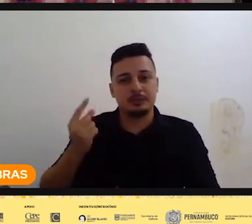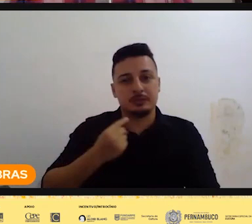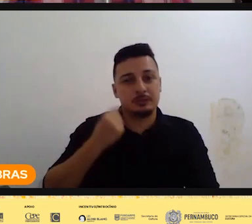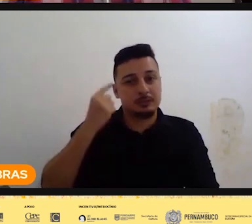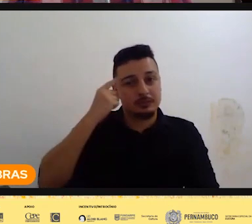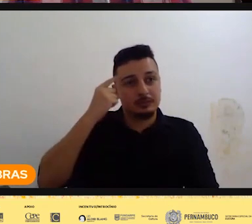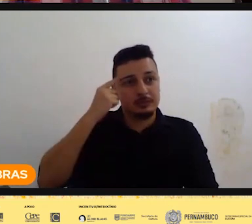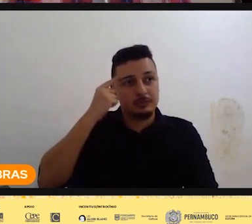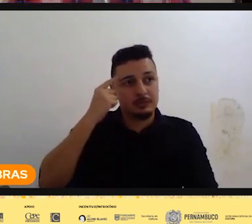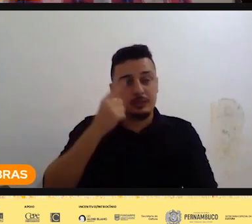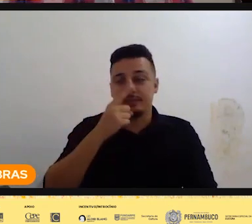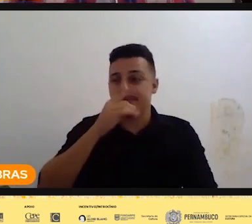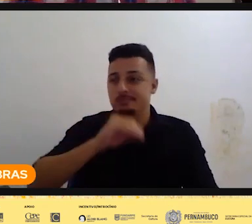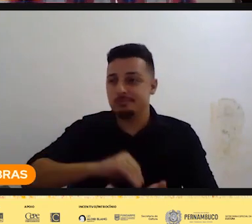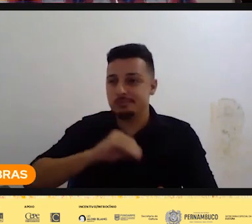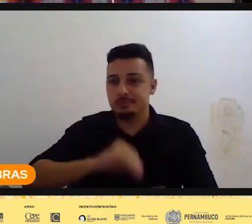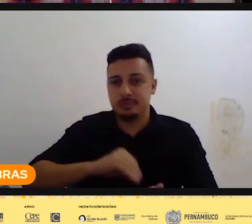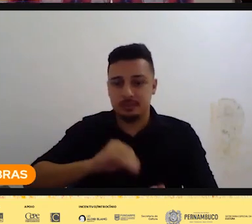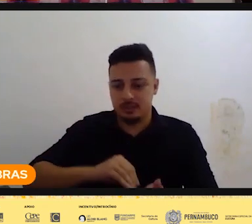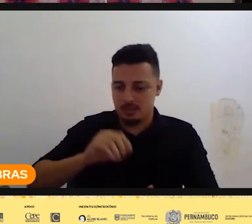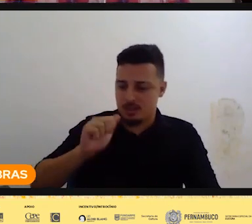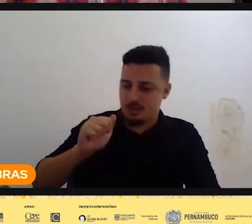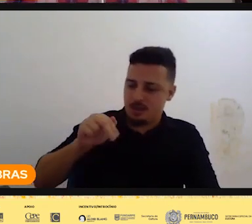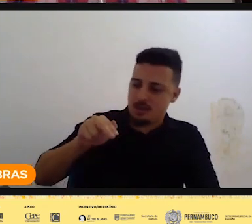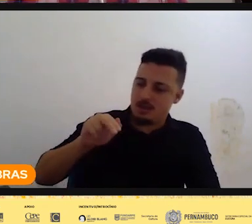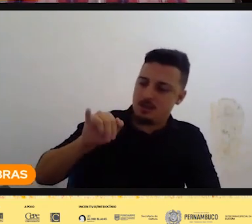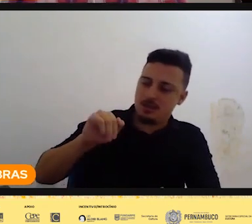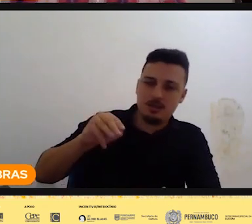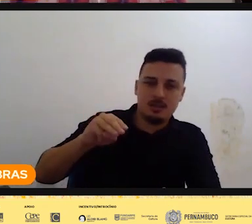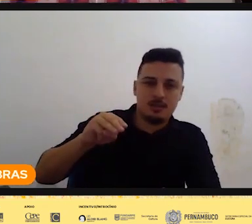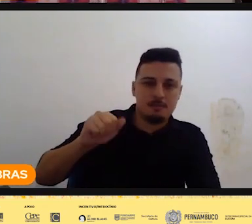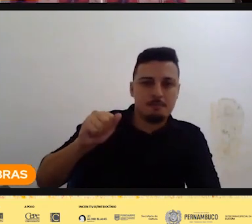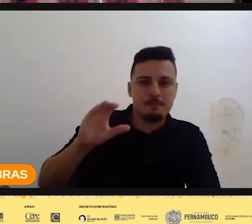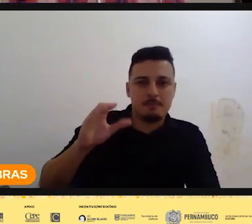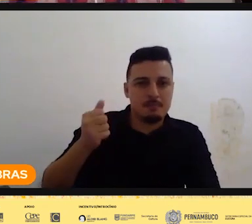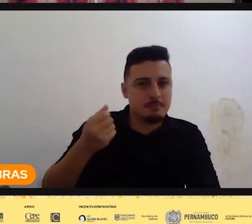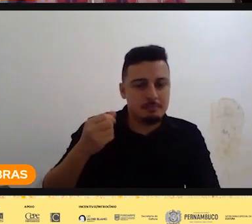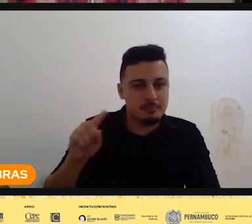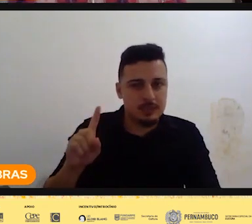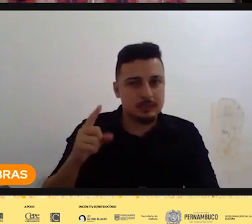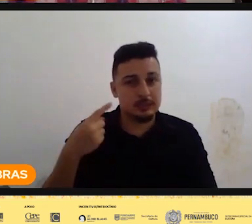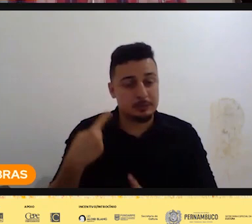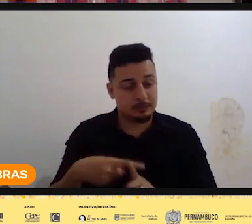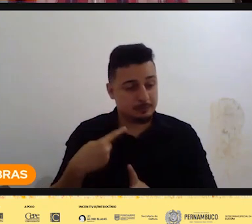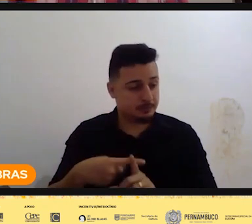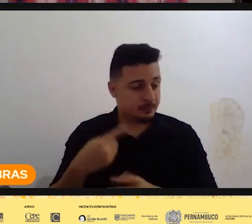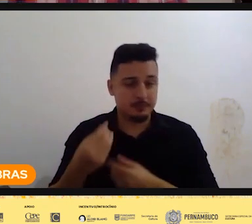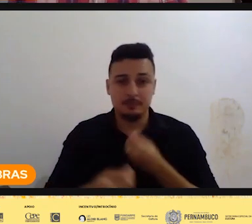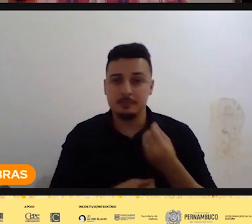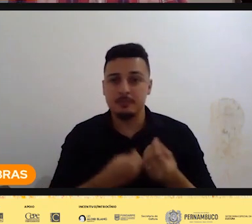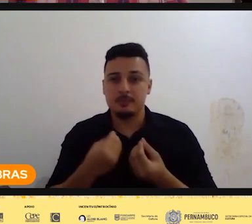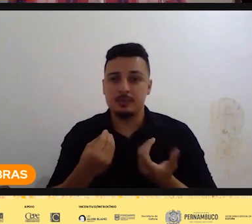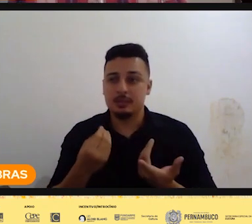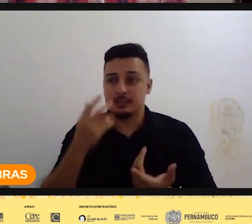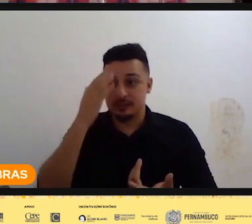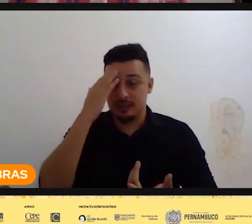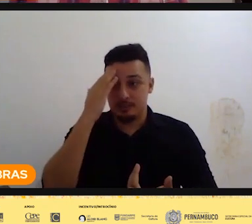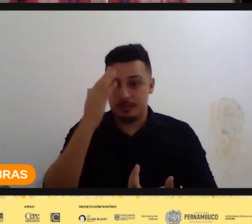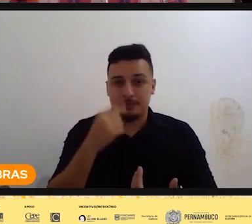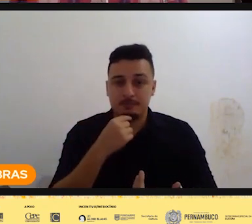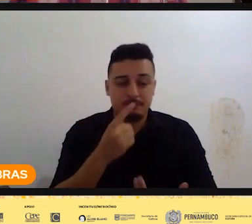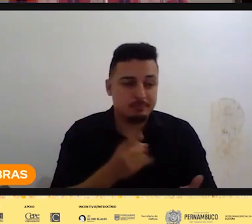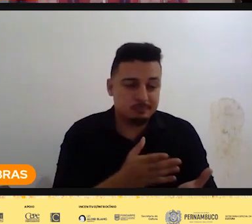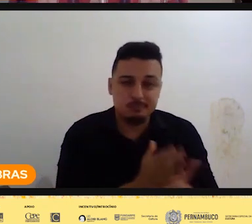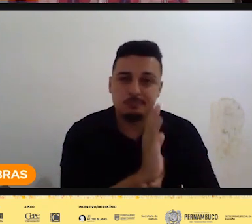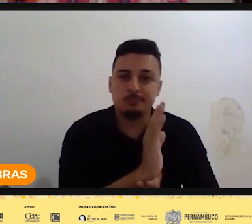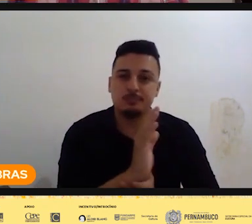coloque um projeto de animação, porque ele sabe que se colocasse um animatic, por exemplo, ele vai ser reprovado, ele não vai nem ser habilitado.